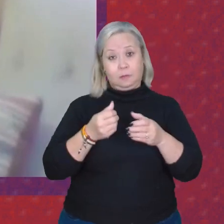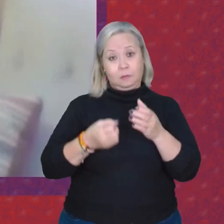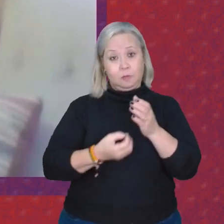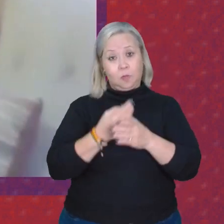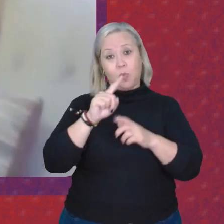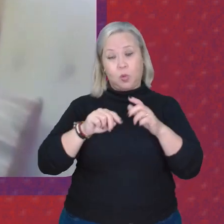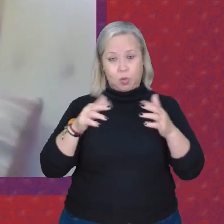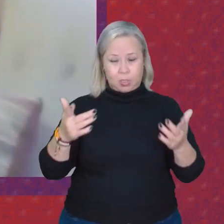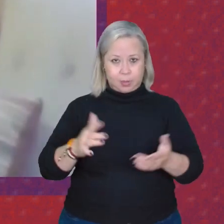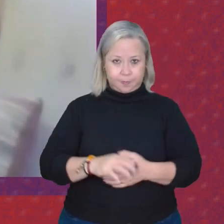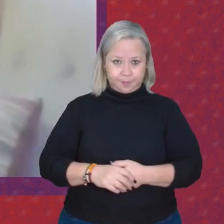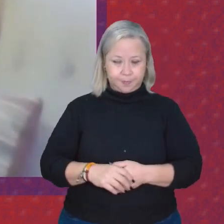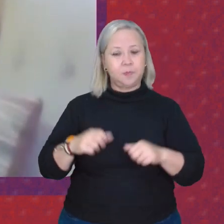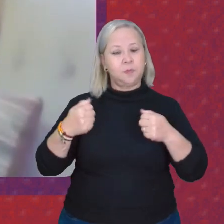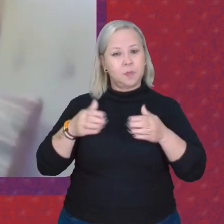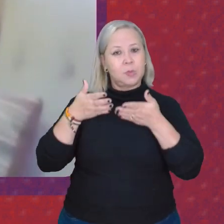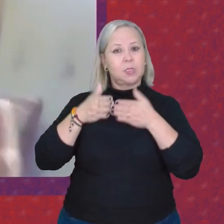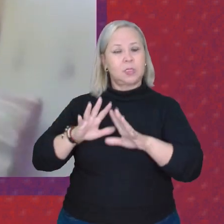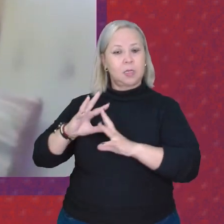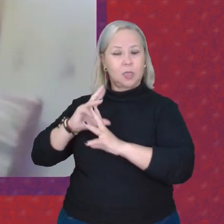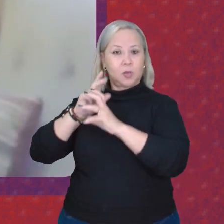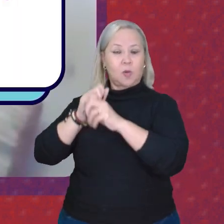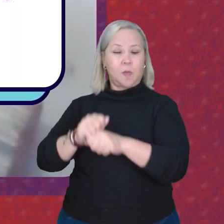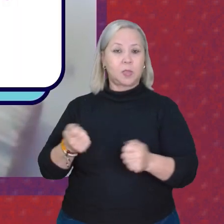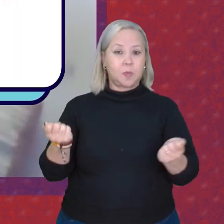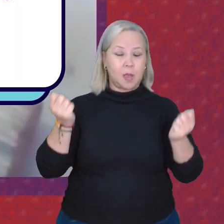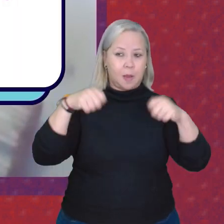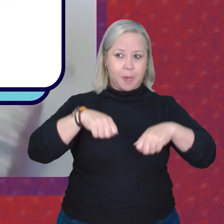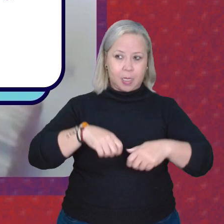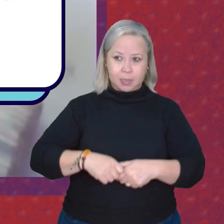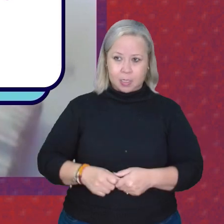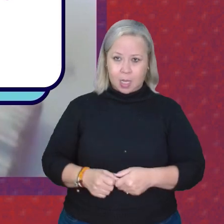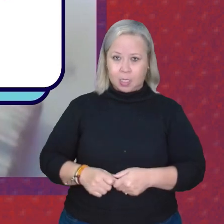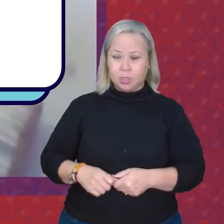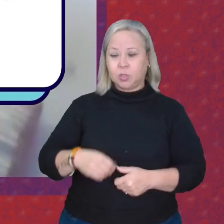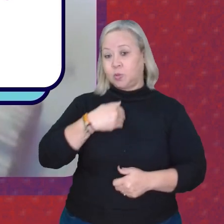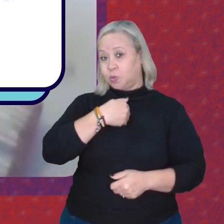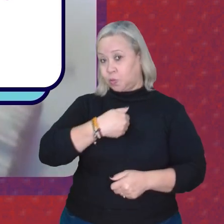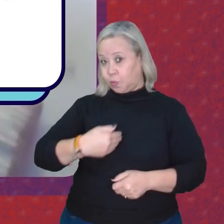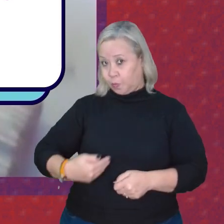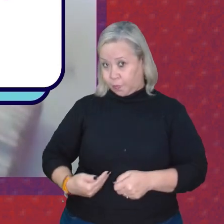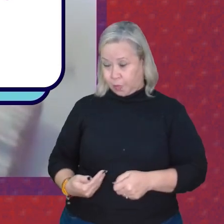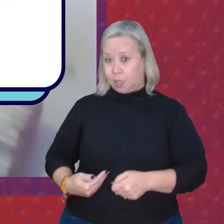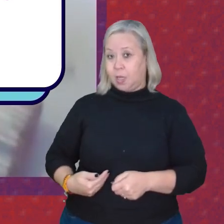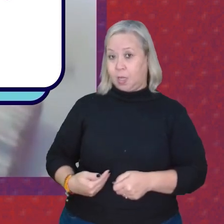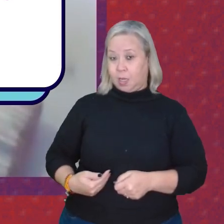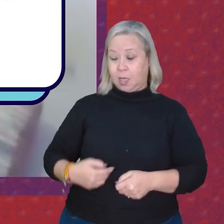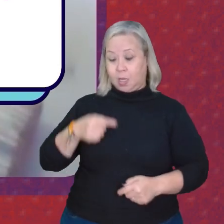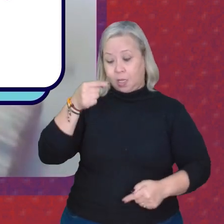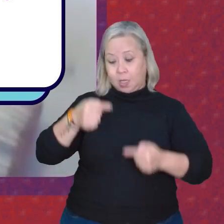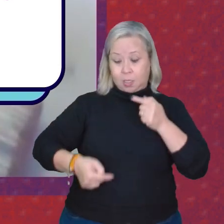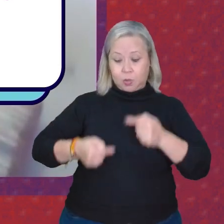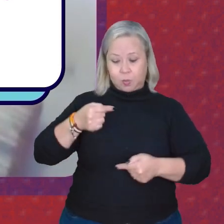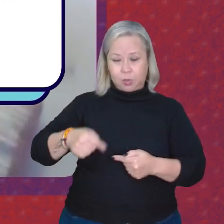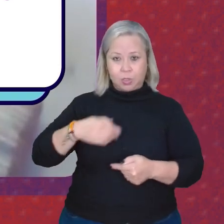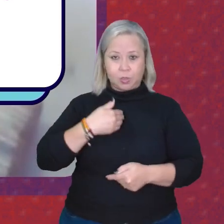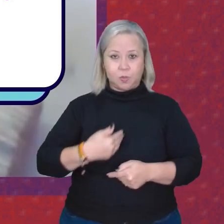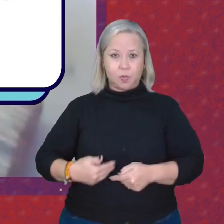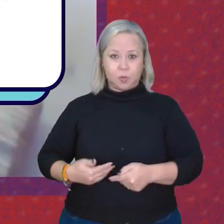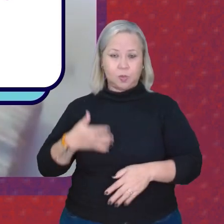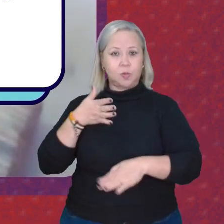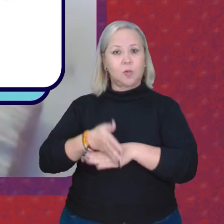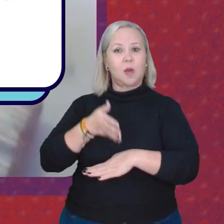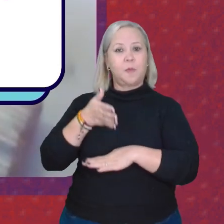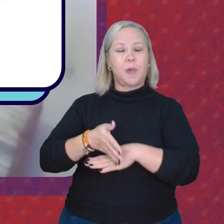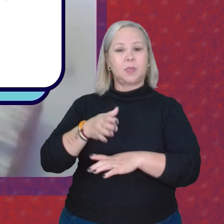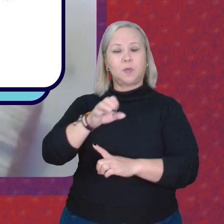uma discussão sobre a capacidade do Estado, das políticas públicas, com a